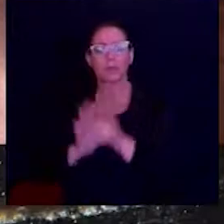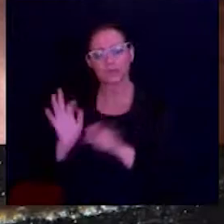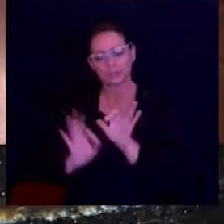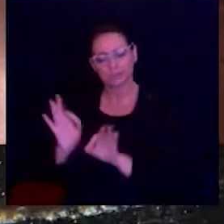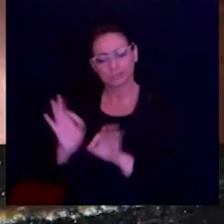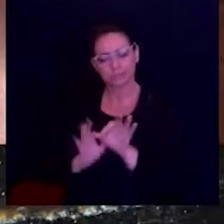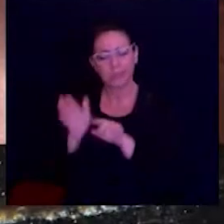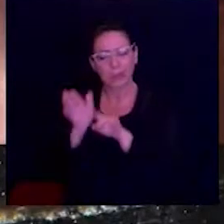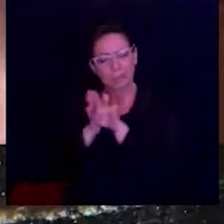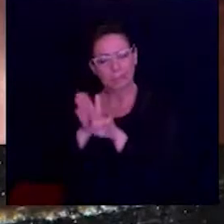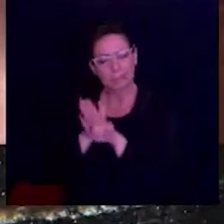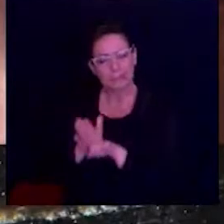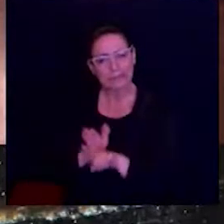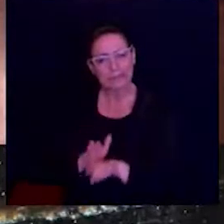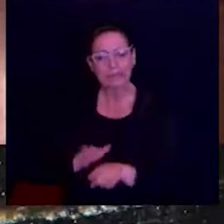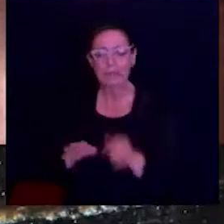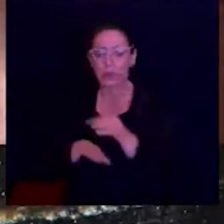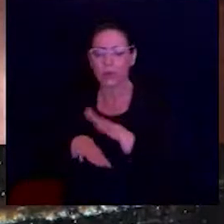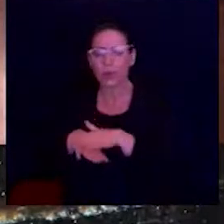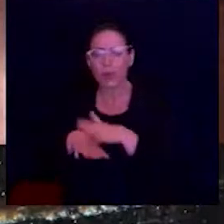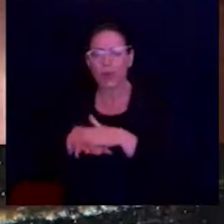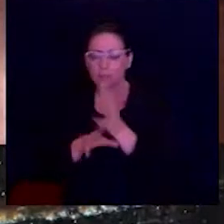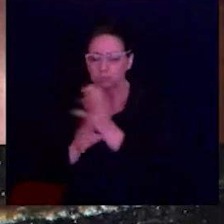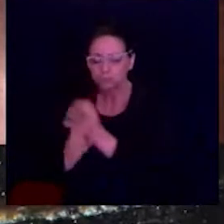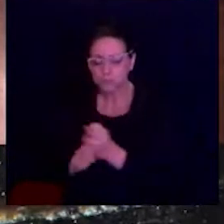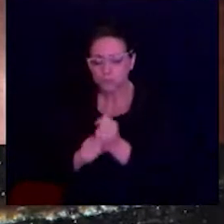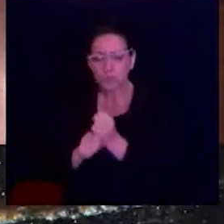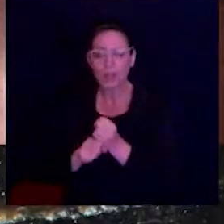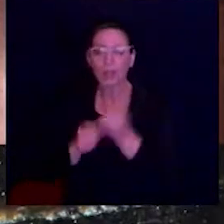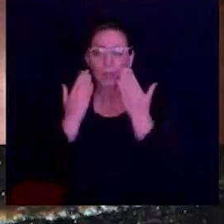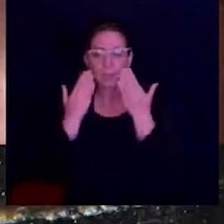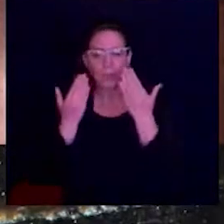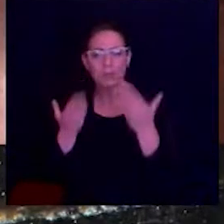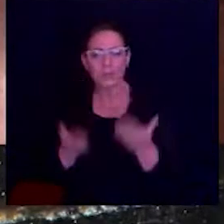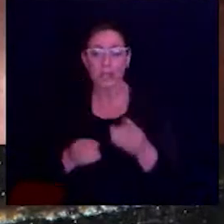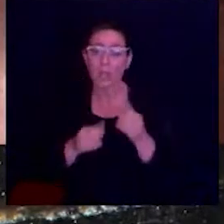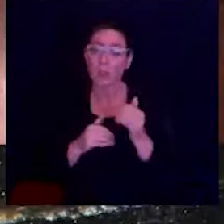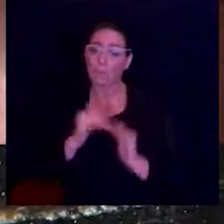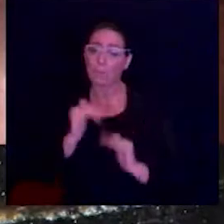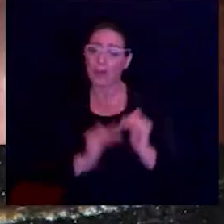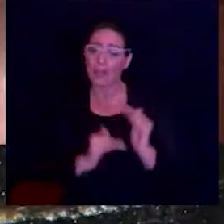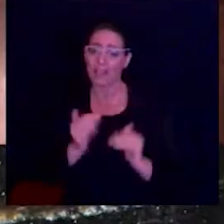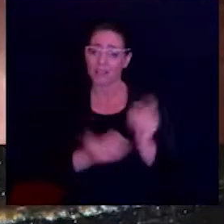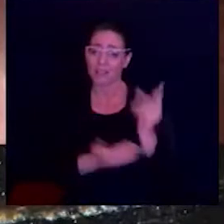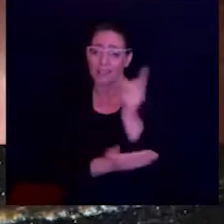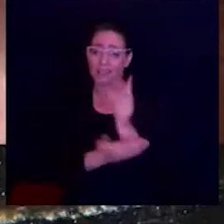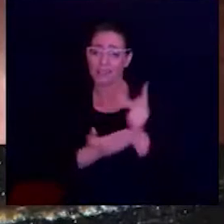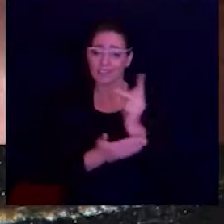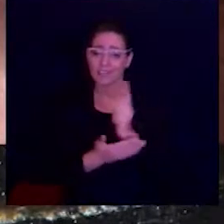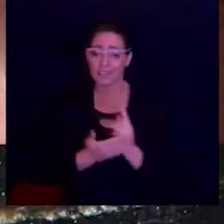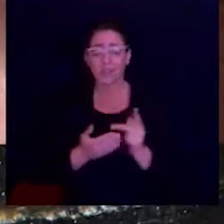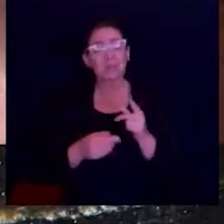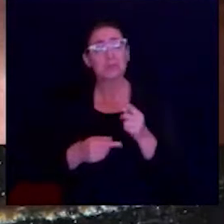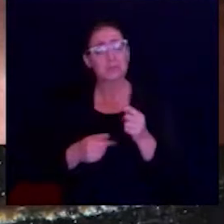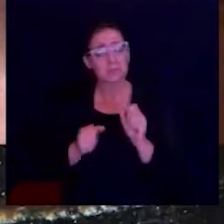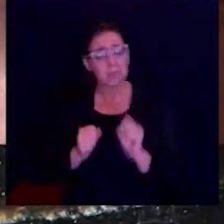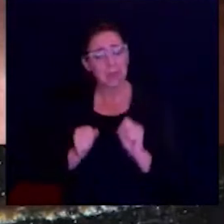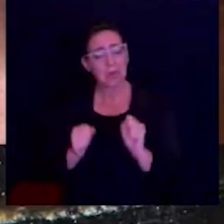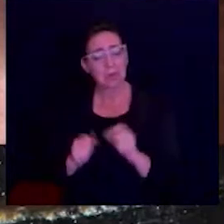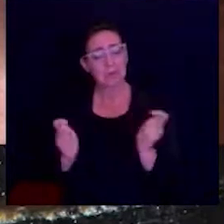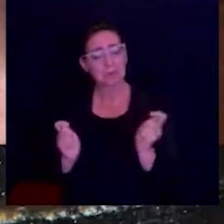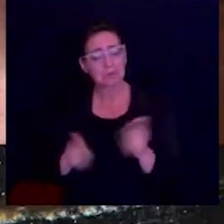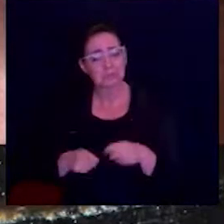cálculo, uma demonstração ou uma atividade prática de processamento de imagens, podemos discutir as